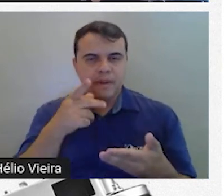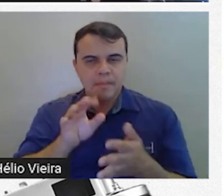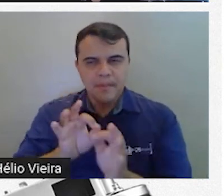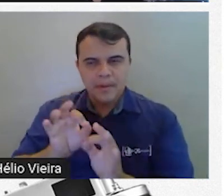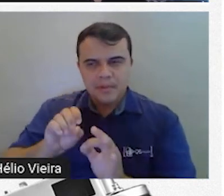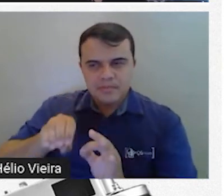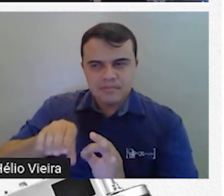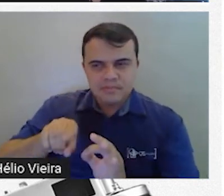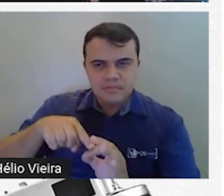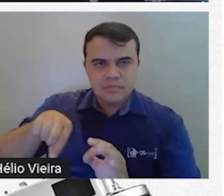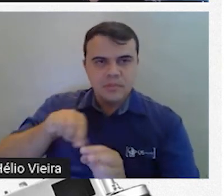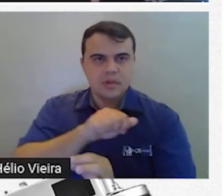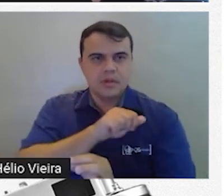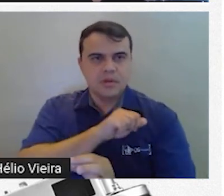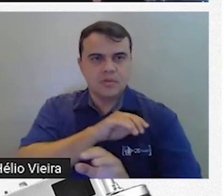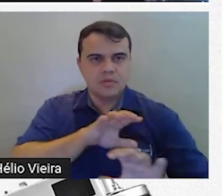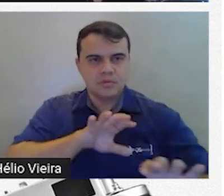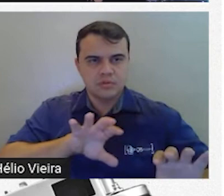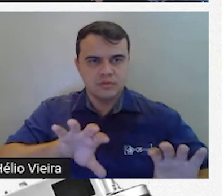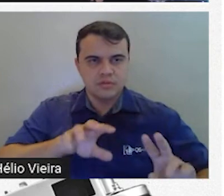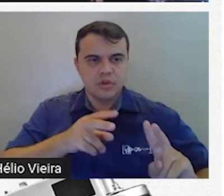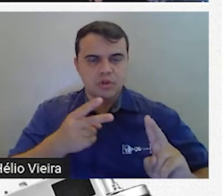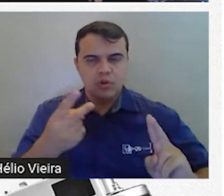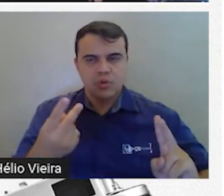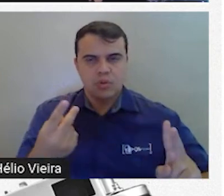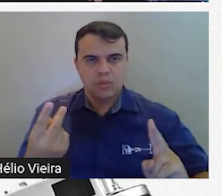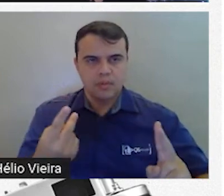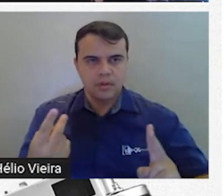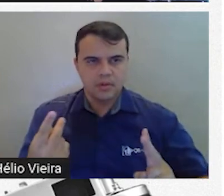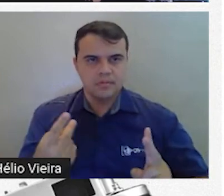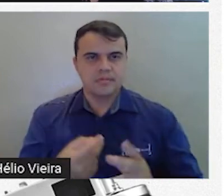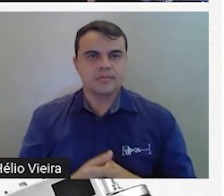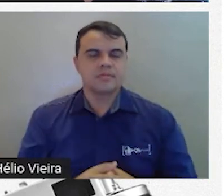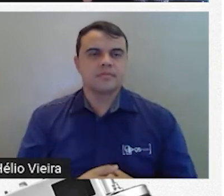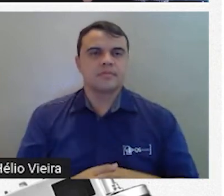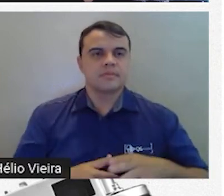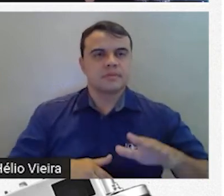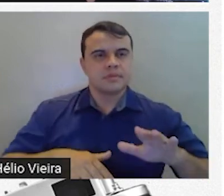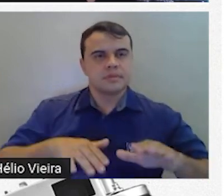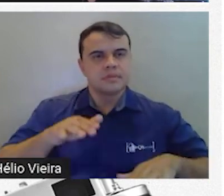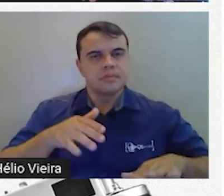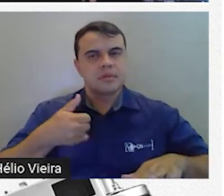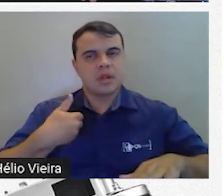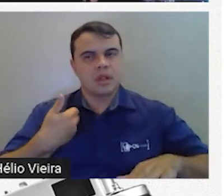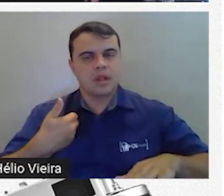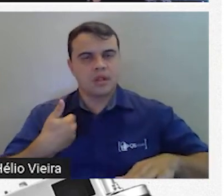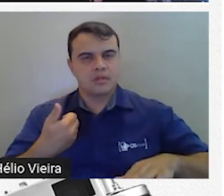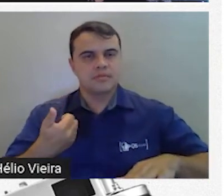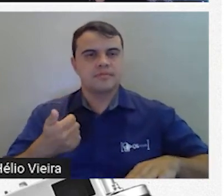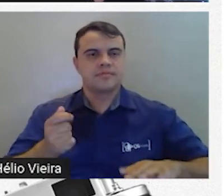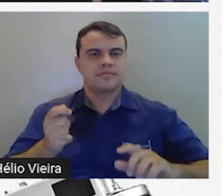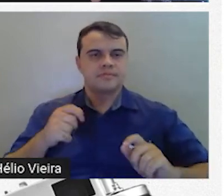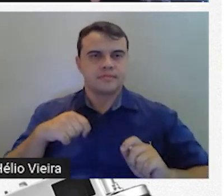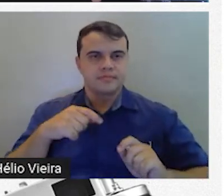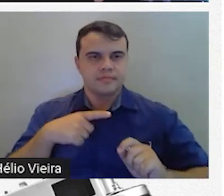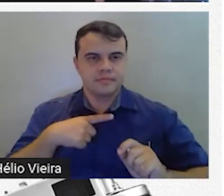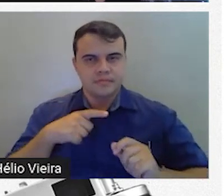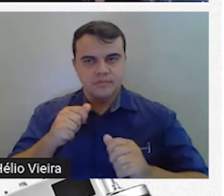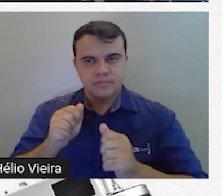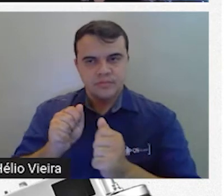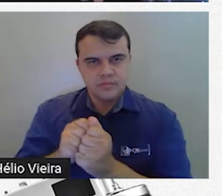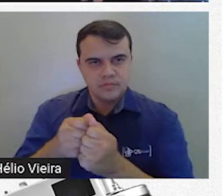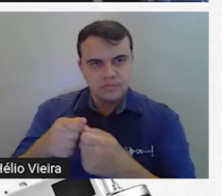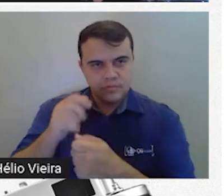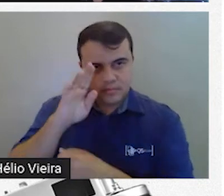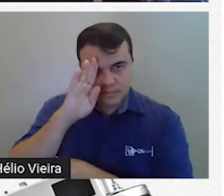alunos para isso, já dividindo as duplas, dependendo da faixa etária, essa interação,